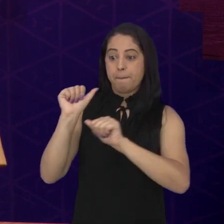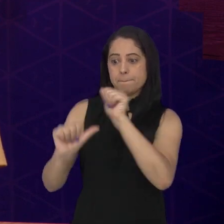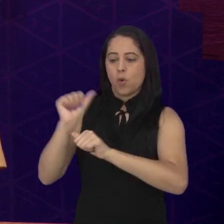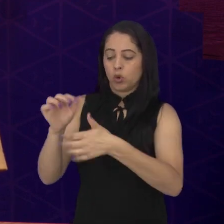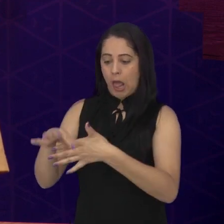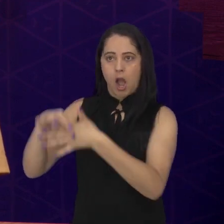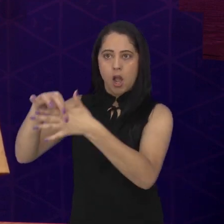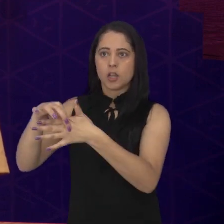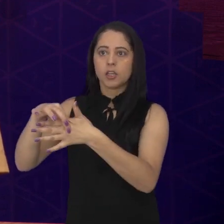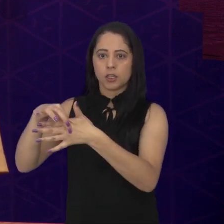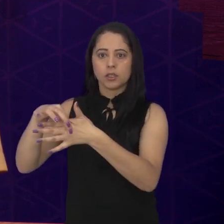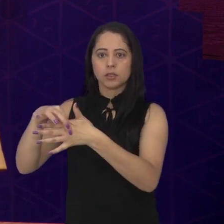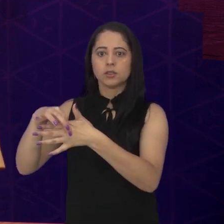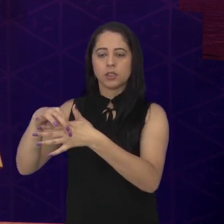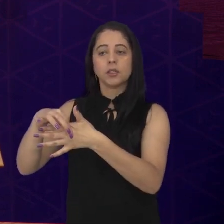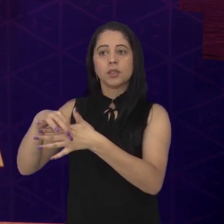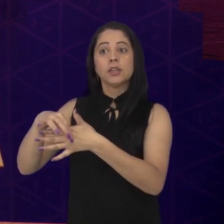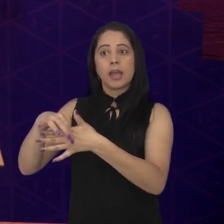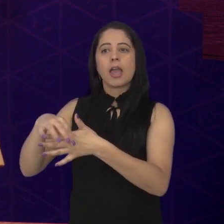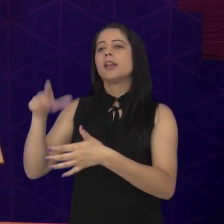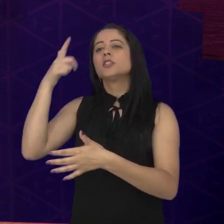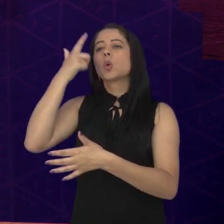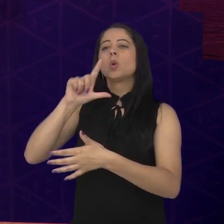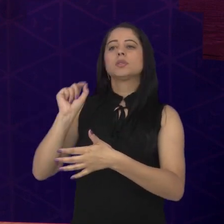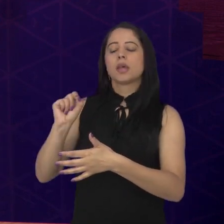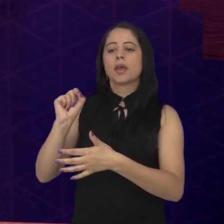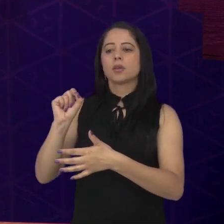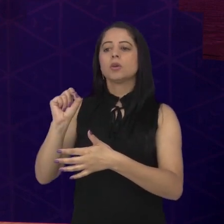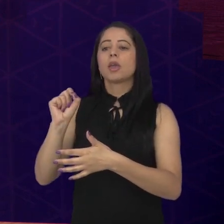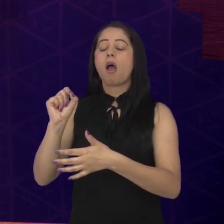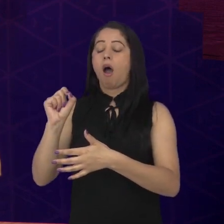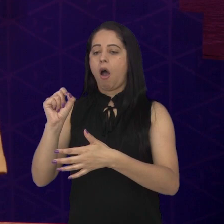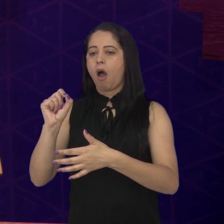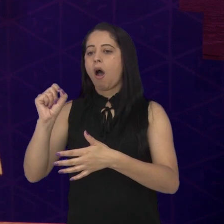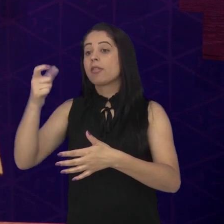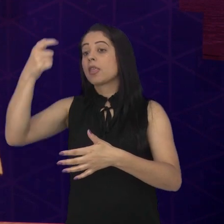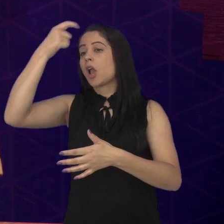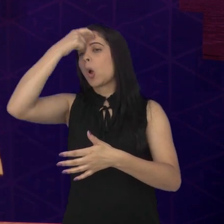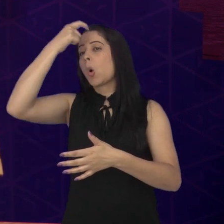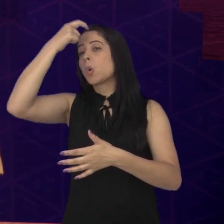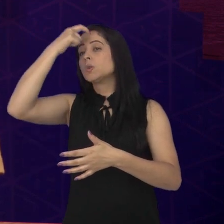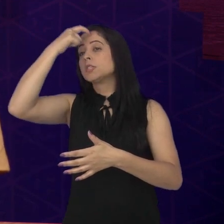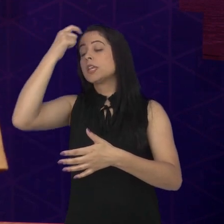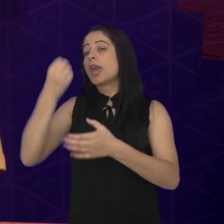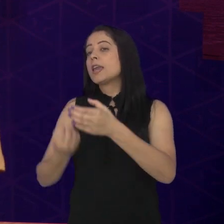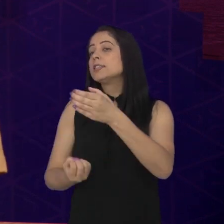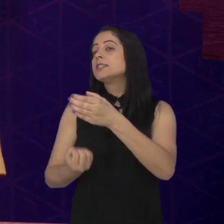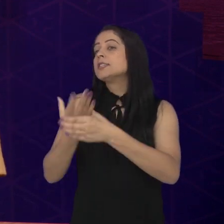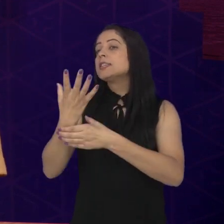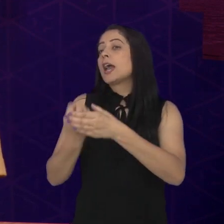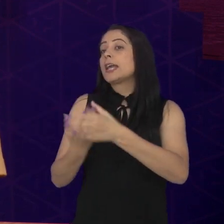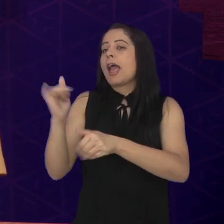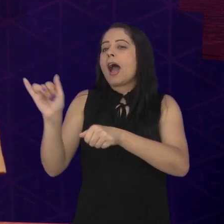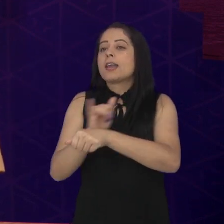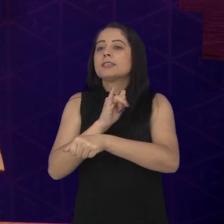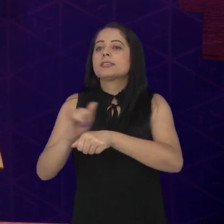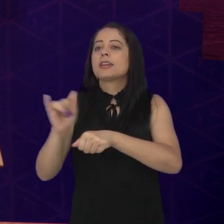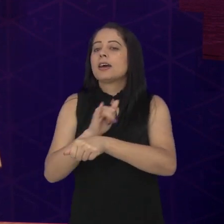esses cargos de liderança, eles conseguem ter uma visão crítica e criar,